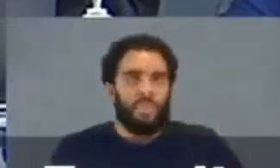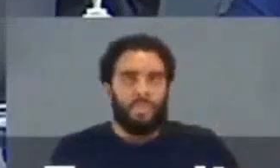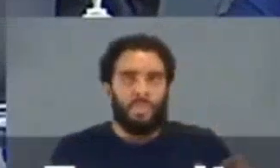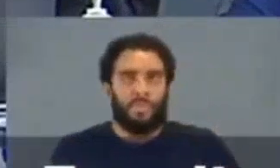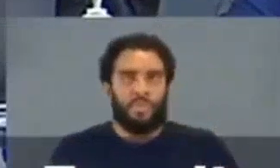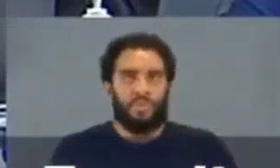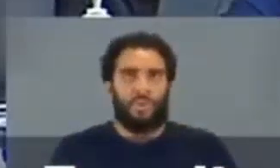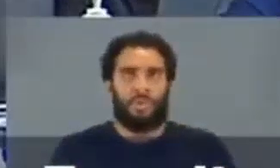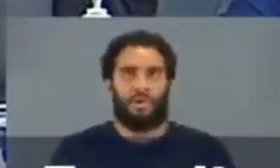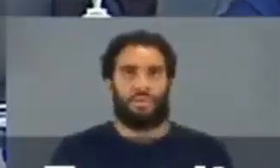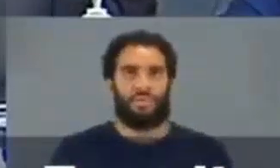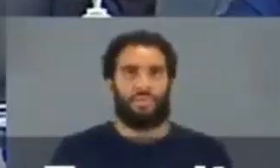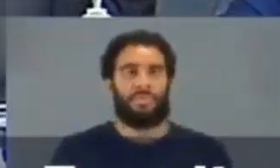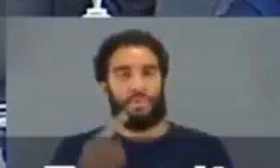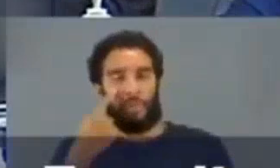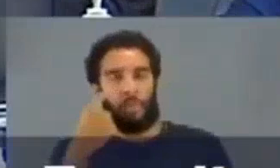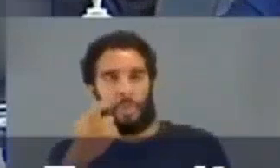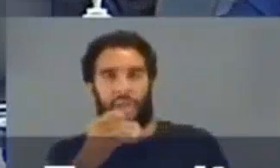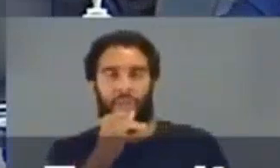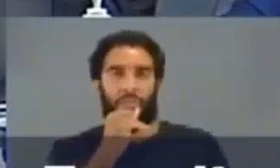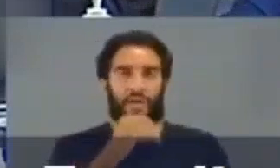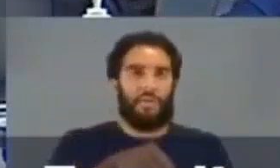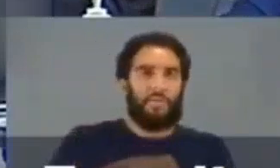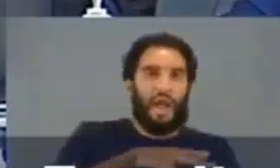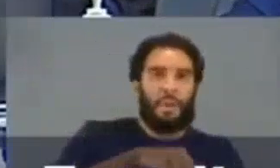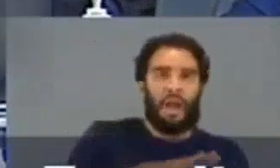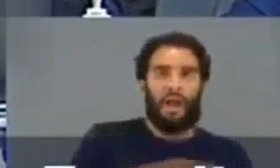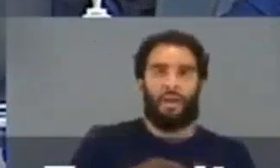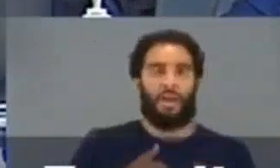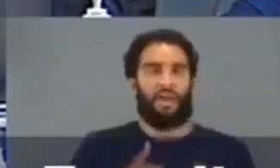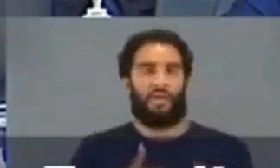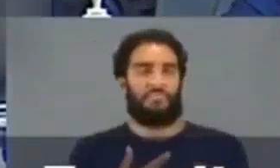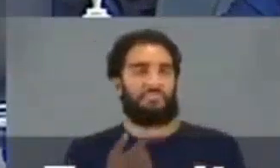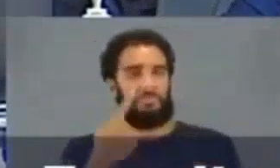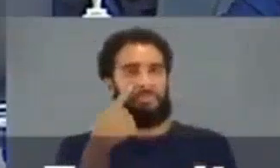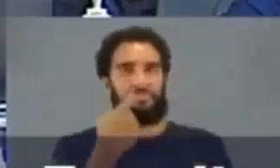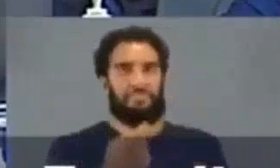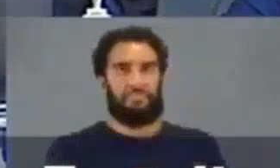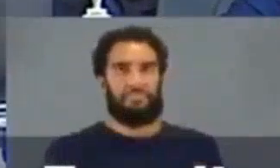Ele tinha interesse de fazer a indicação, mas eu nunca assumi. Não tive interesse.